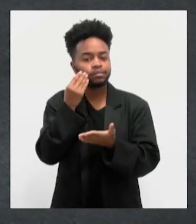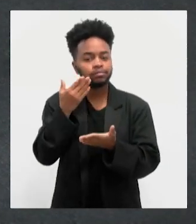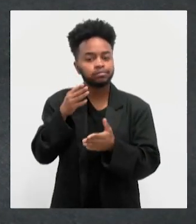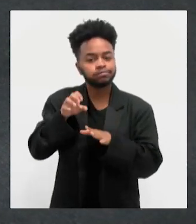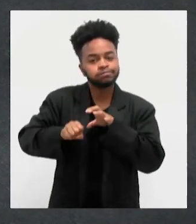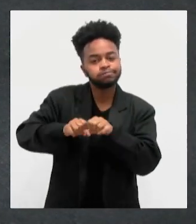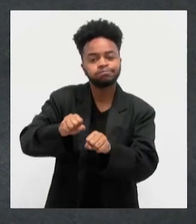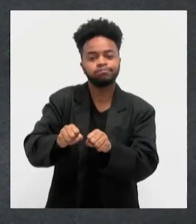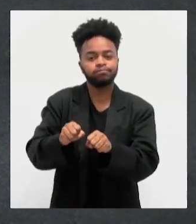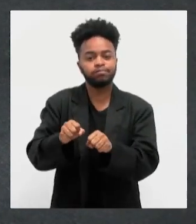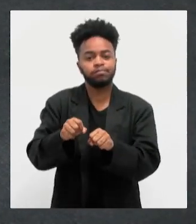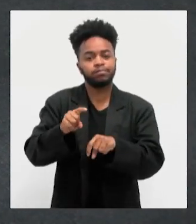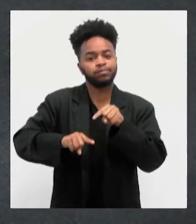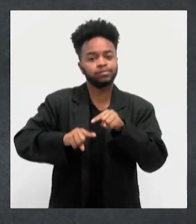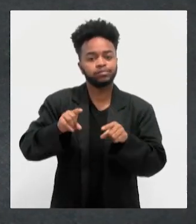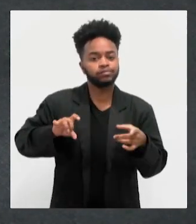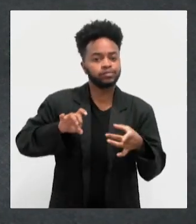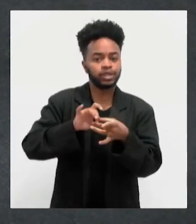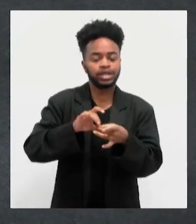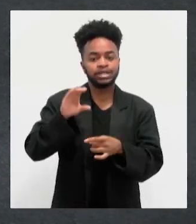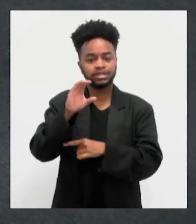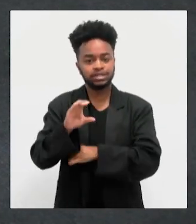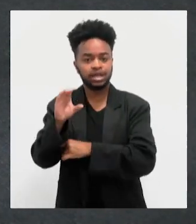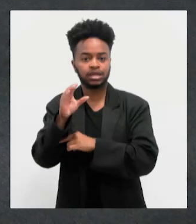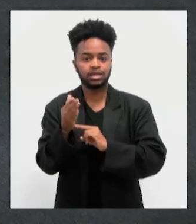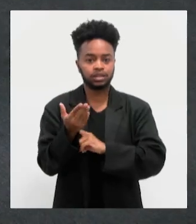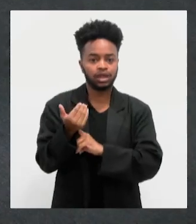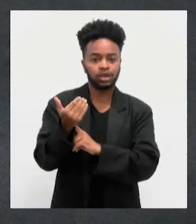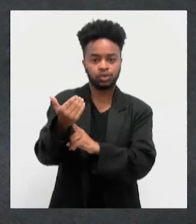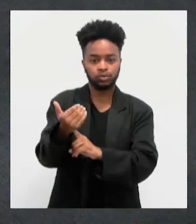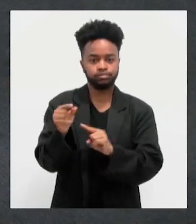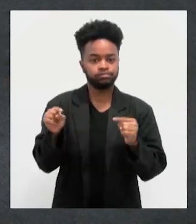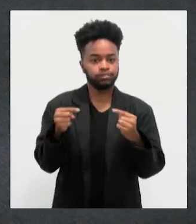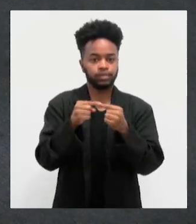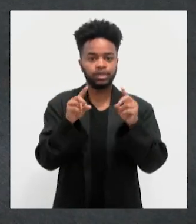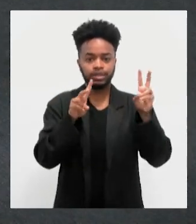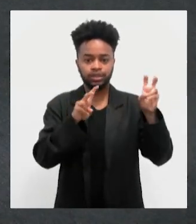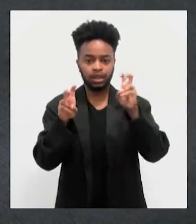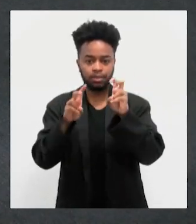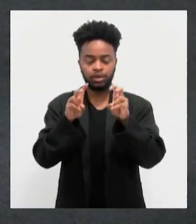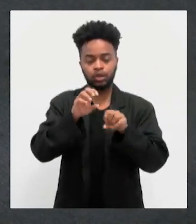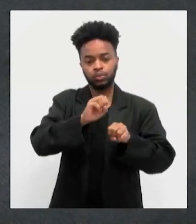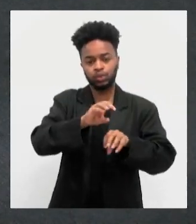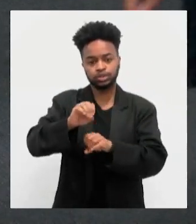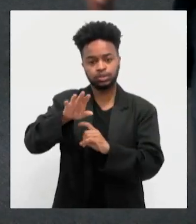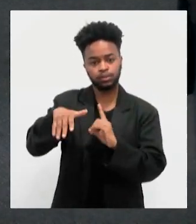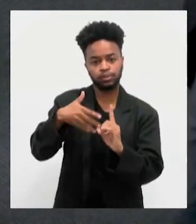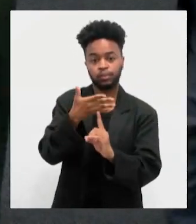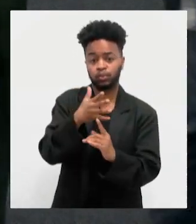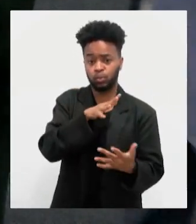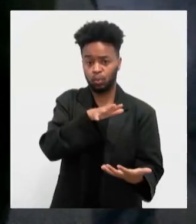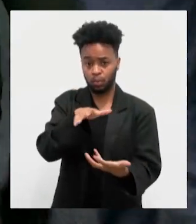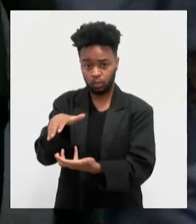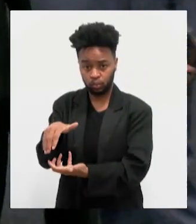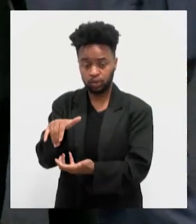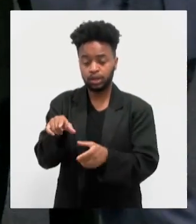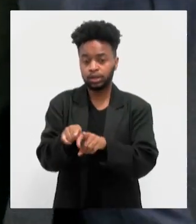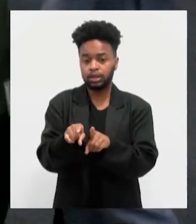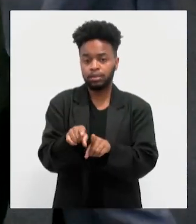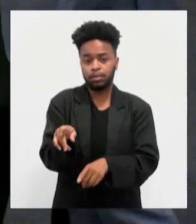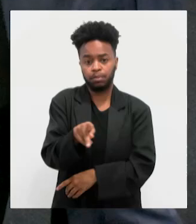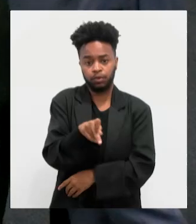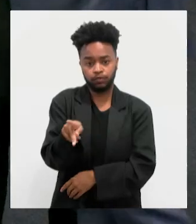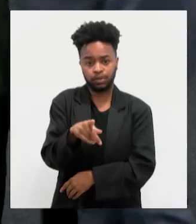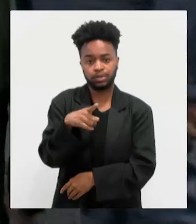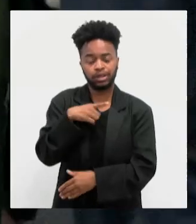da ciência, da tecnologia para esse tema da educação ambiental no mundo, os professores também